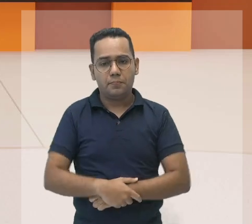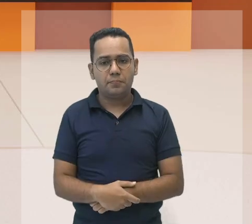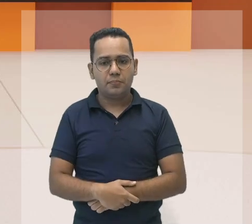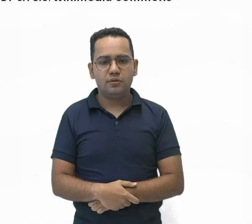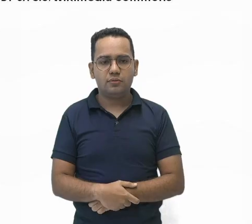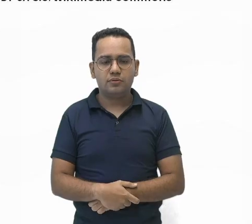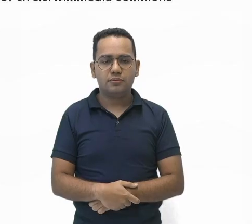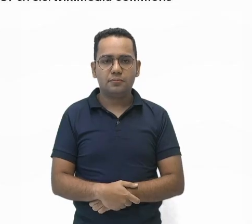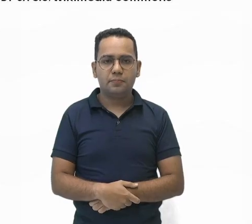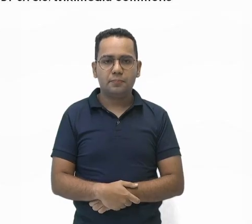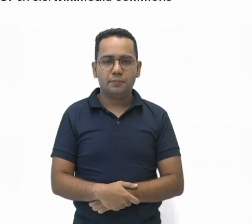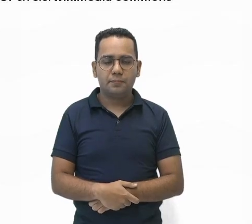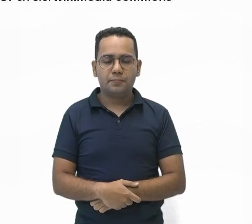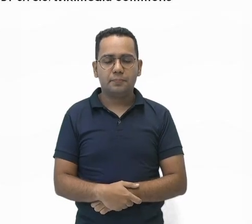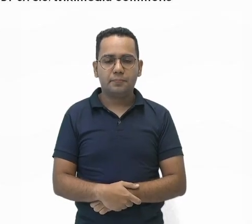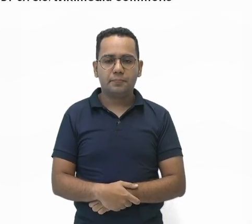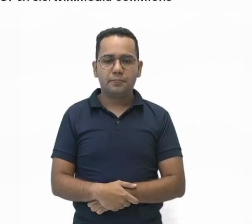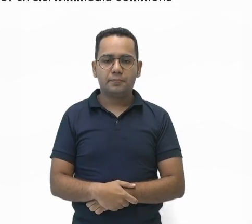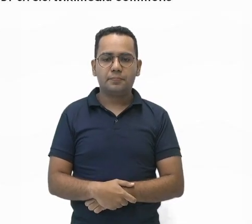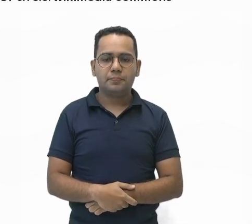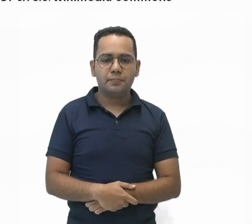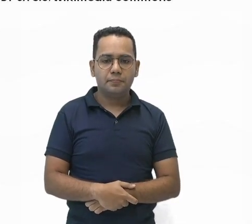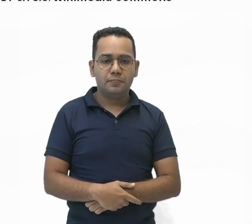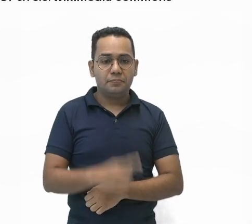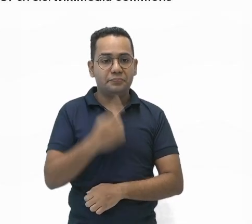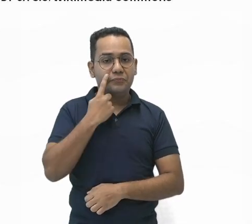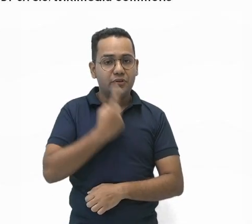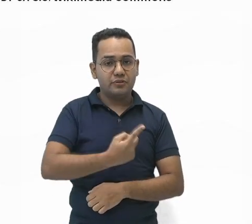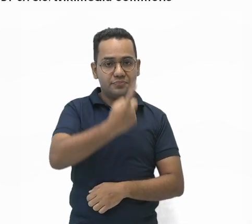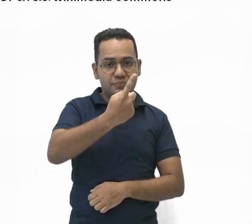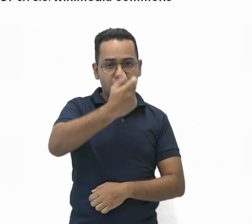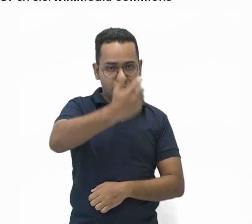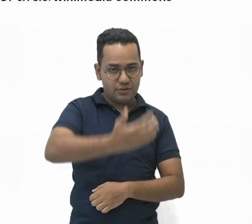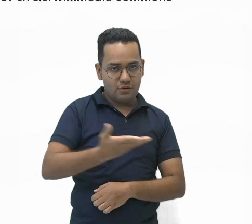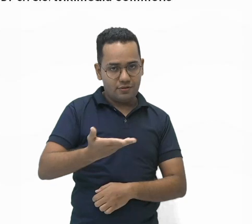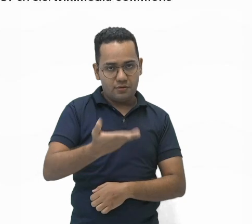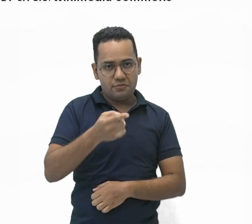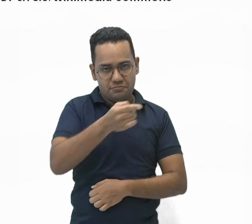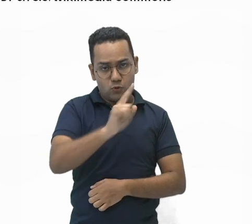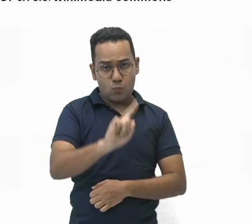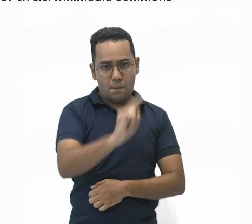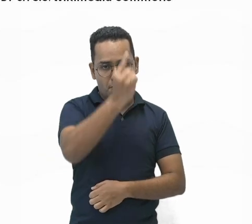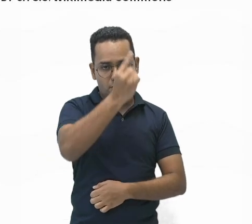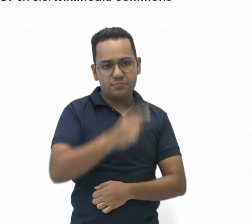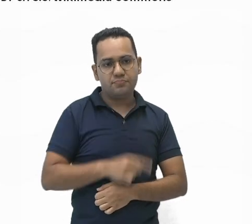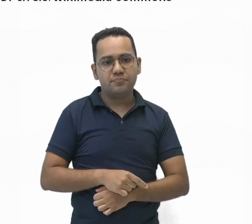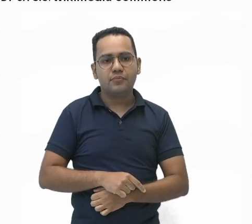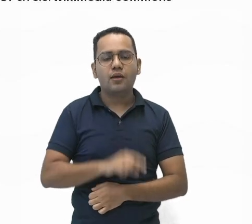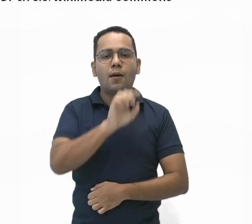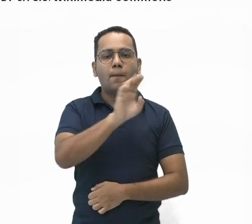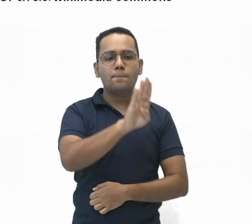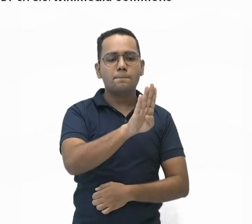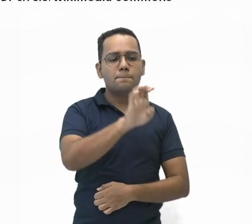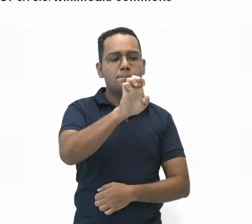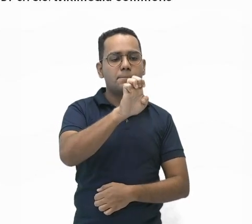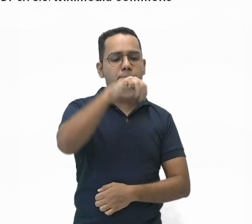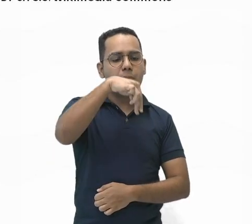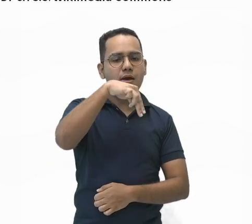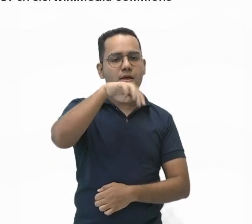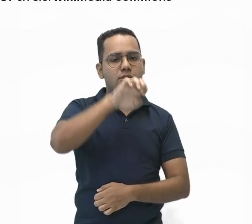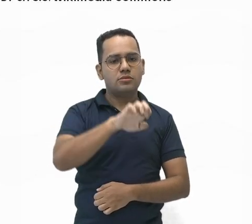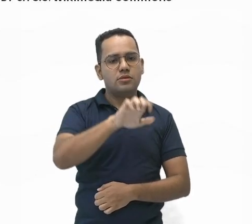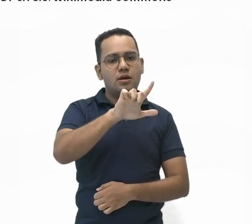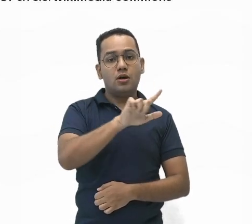o primeiro bloco econômico para mostrar, comentar um pouco sobre ele para vocês. O primeiro bloco econômico foi